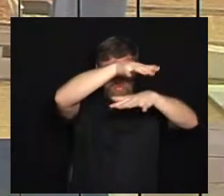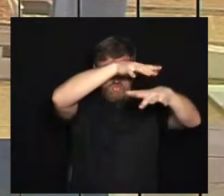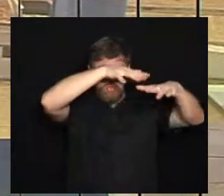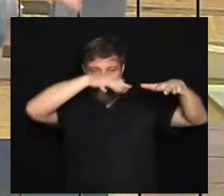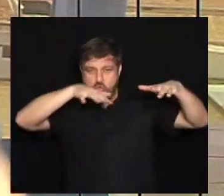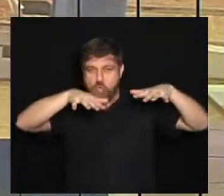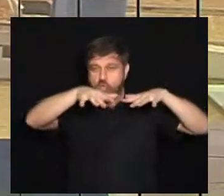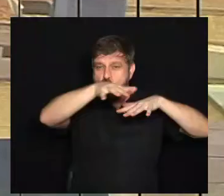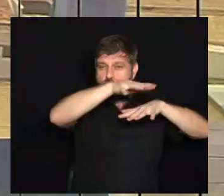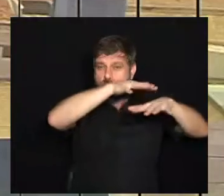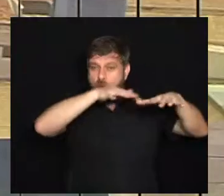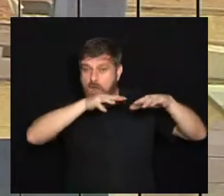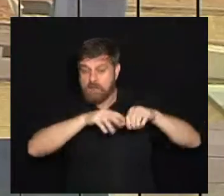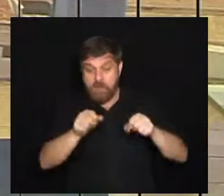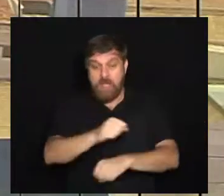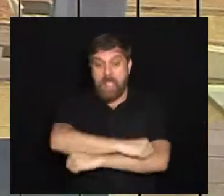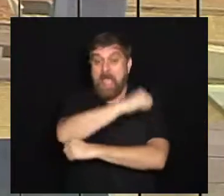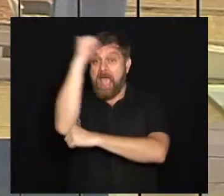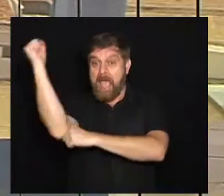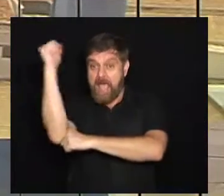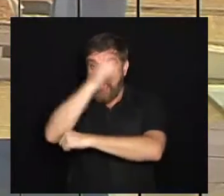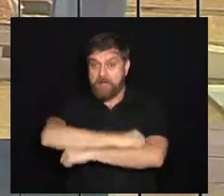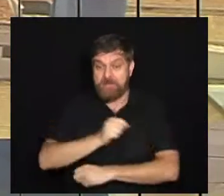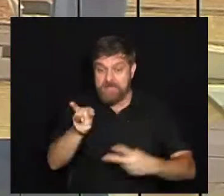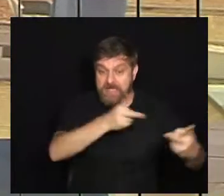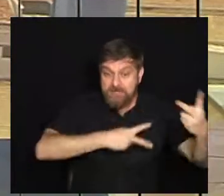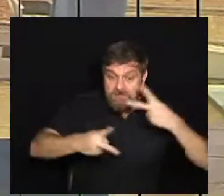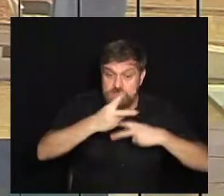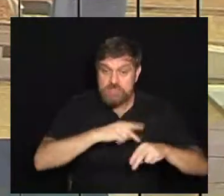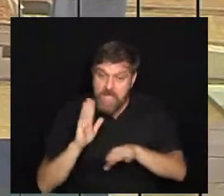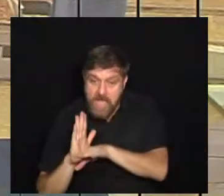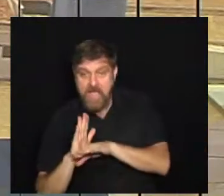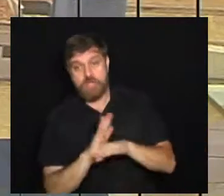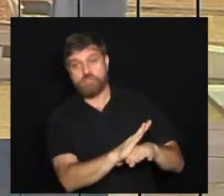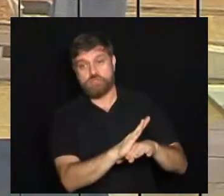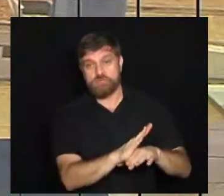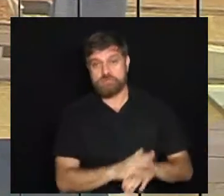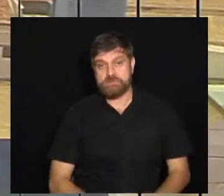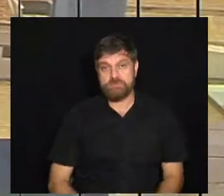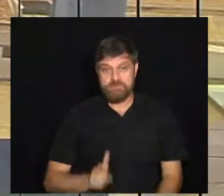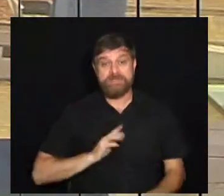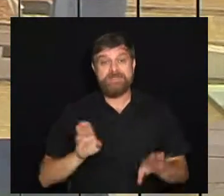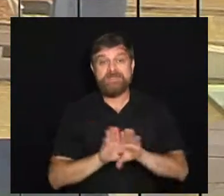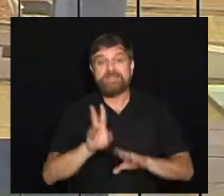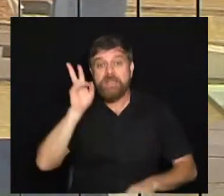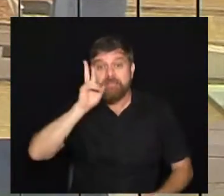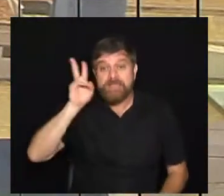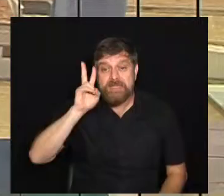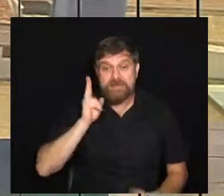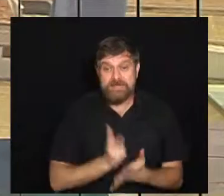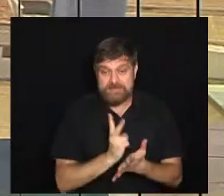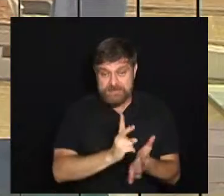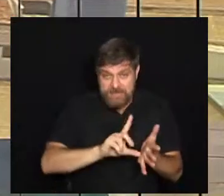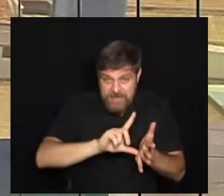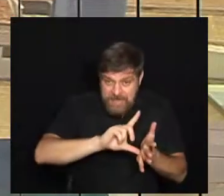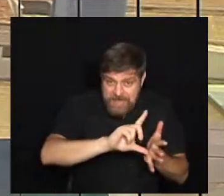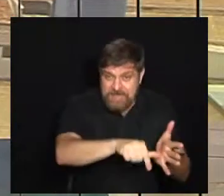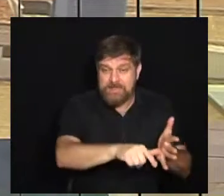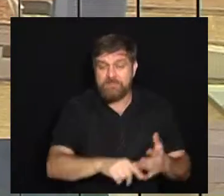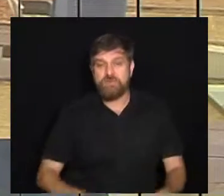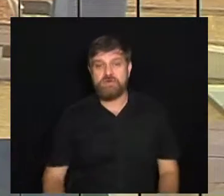quando tosse então deixar o ambiente ventilado ajuda bastante essas são medidas né que você deve tomar além de lembrar de sempre depois o